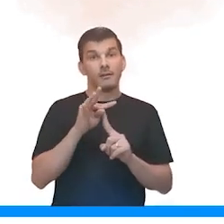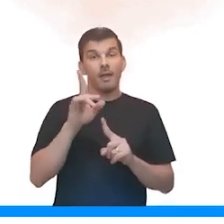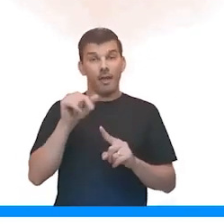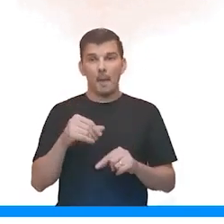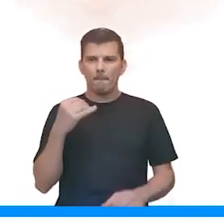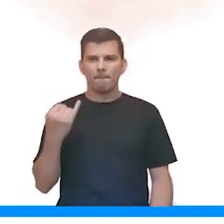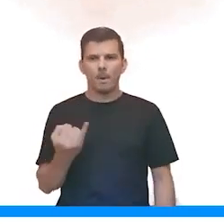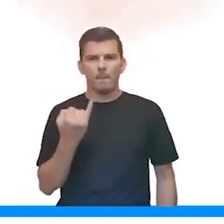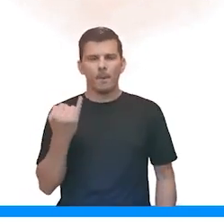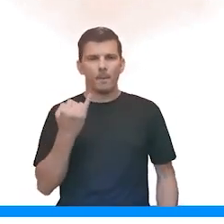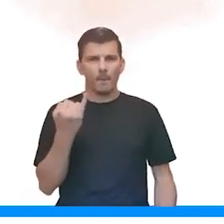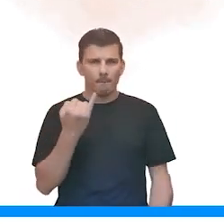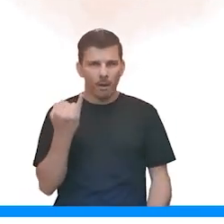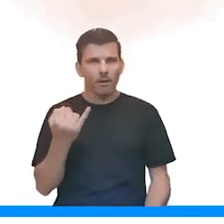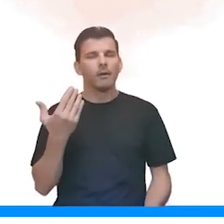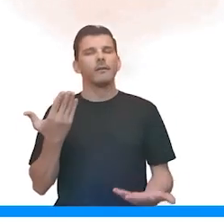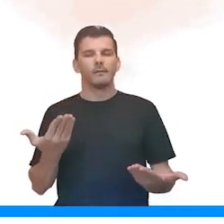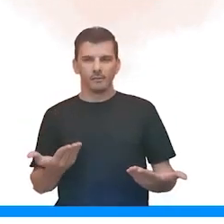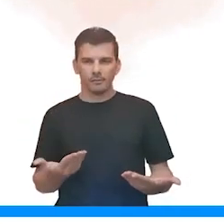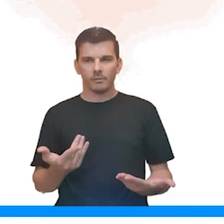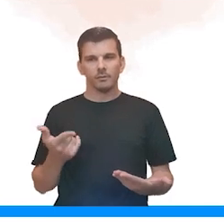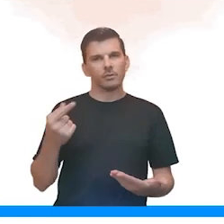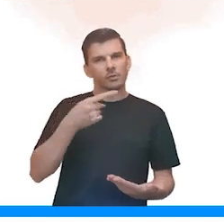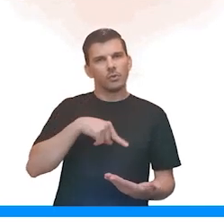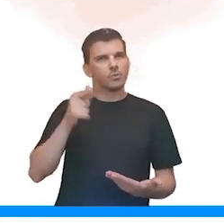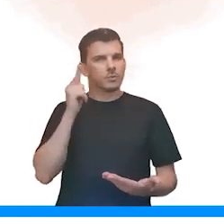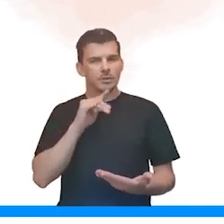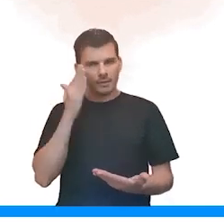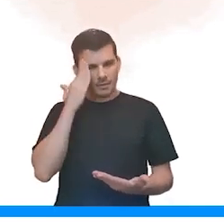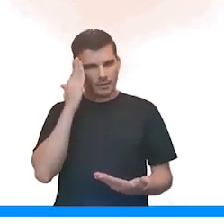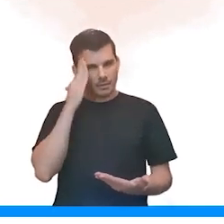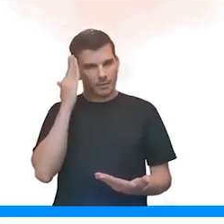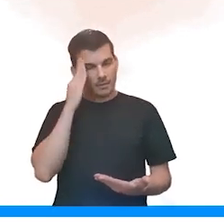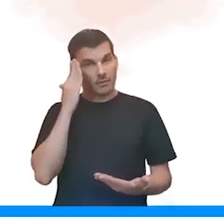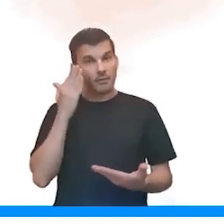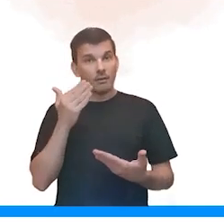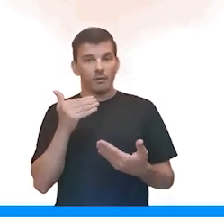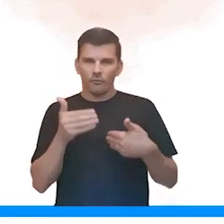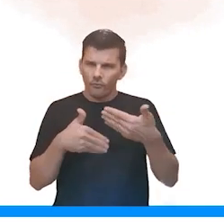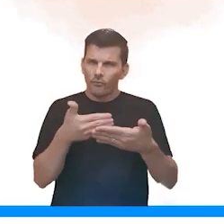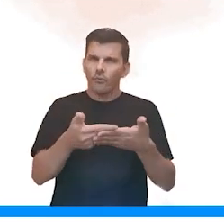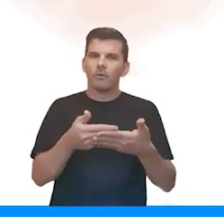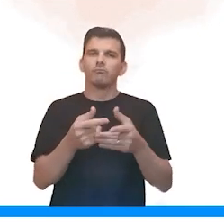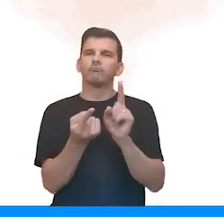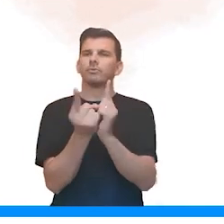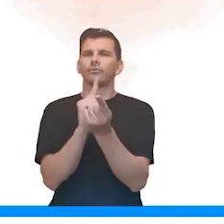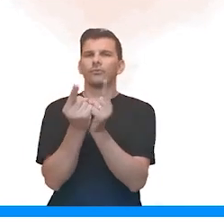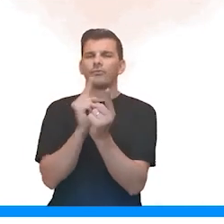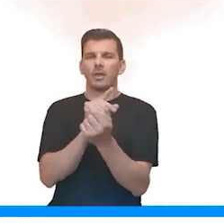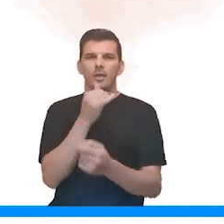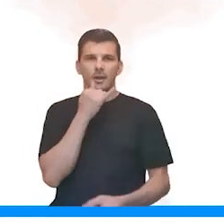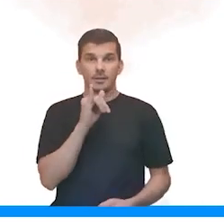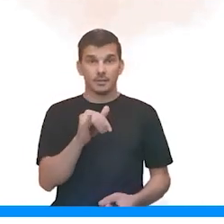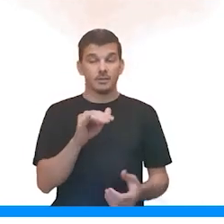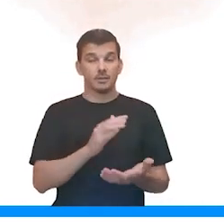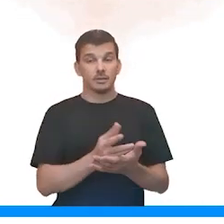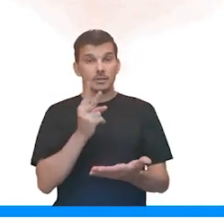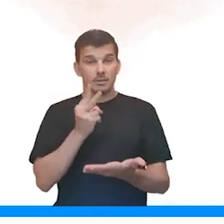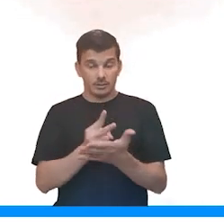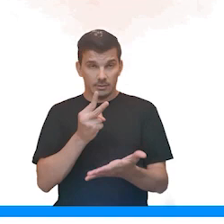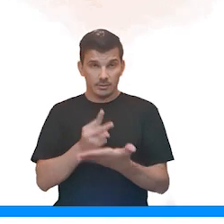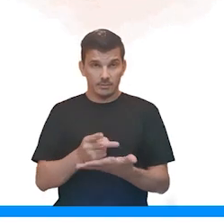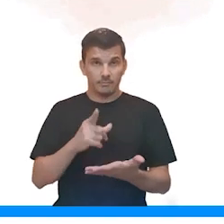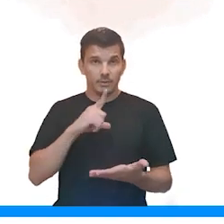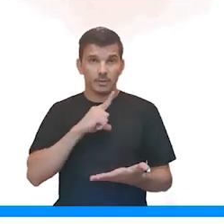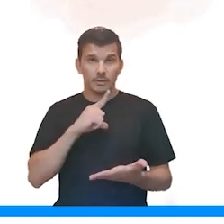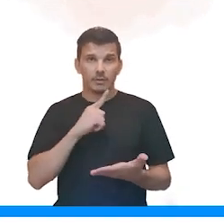termodinâmica, que eu vou voltar aqui, ela é uma lei extremamente importante para a gente, tá? Para a gente poder trabalhar bastante as conversões